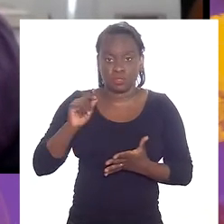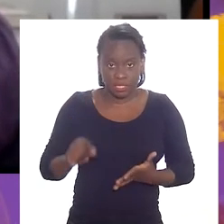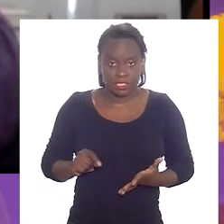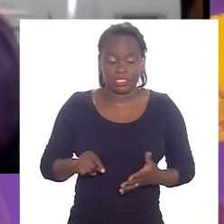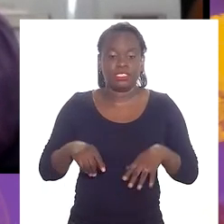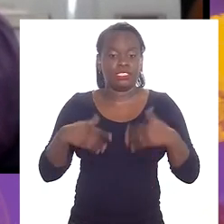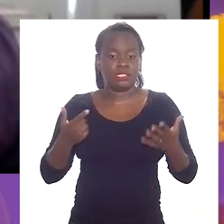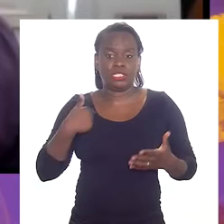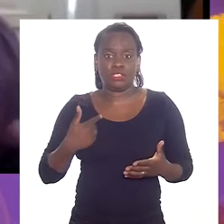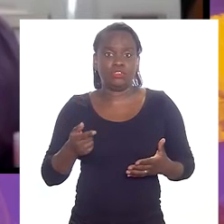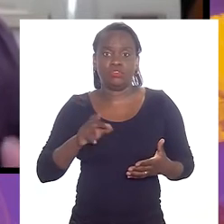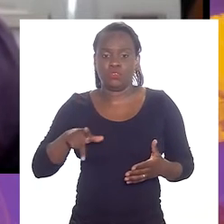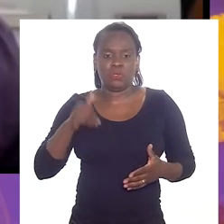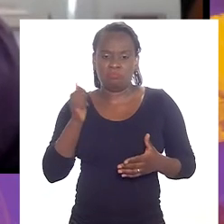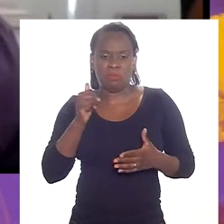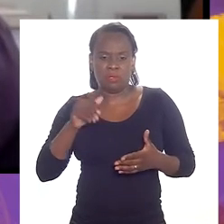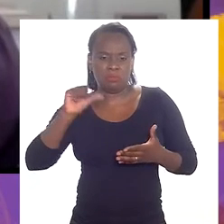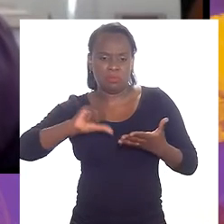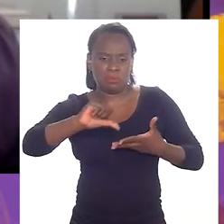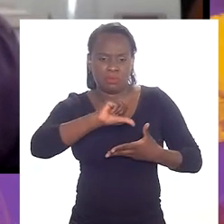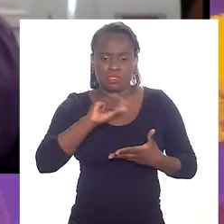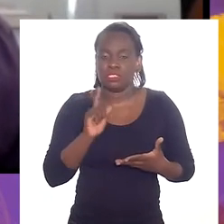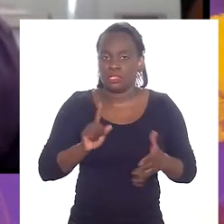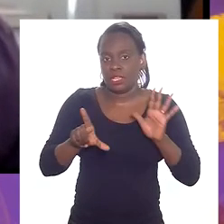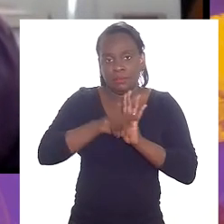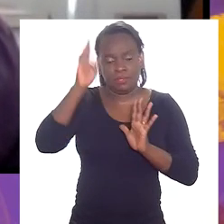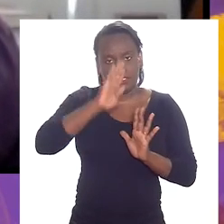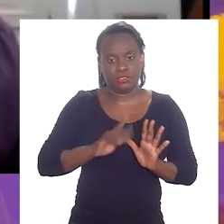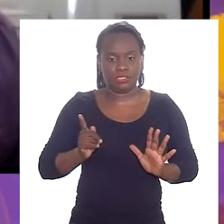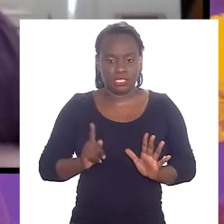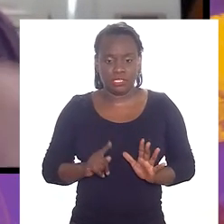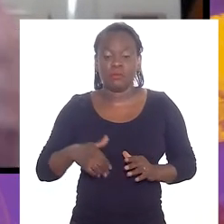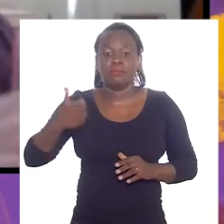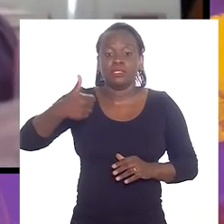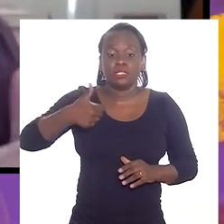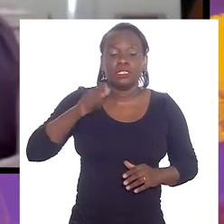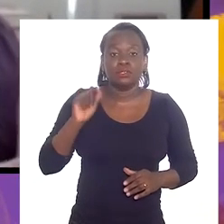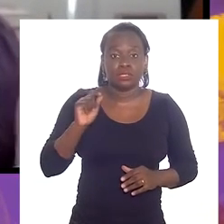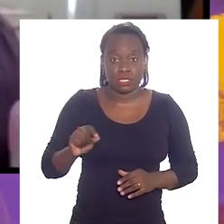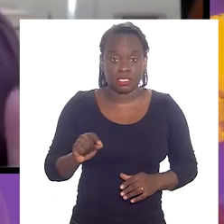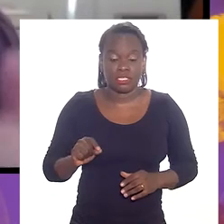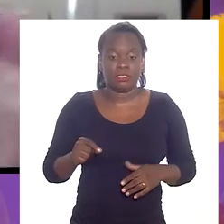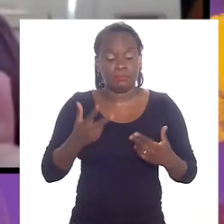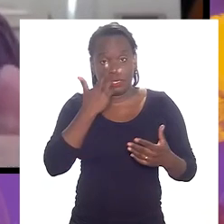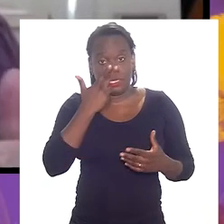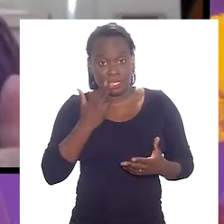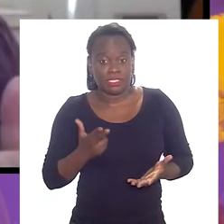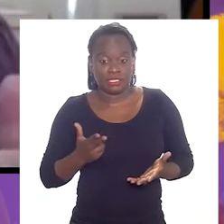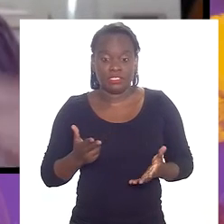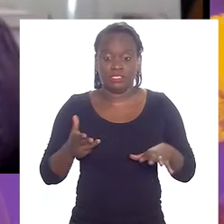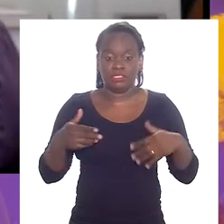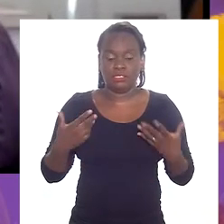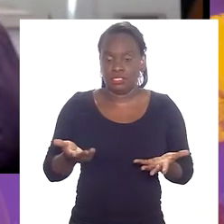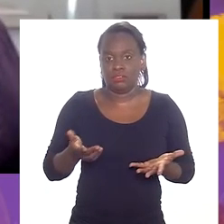tá acontecendo Então eu não vou aqui criticar além brasileira a prioridade me